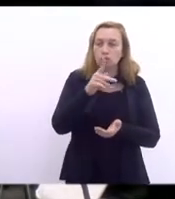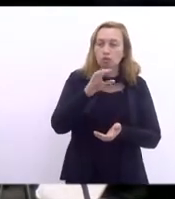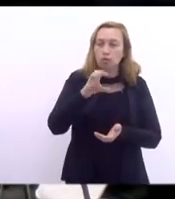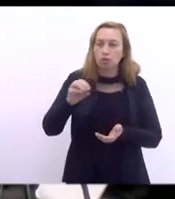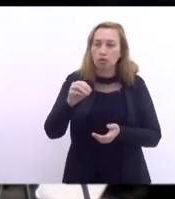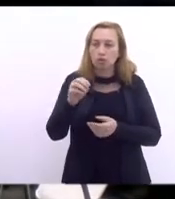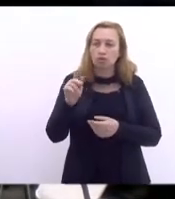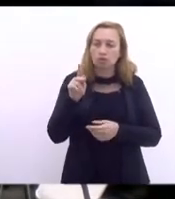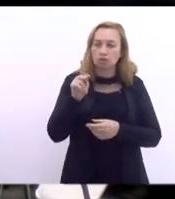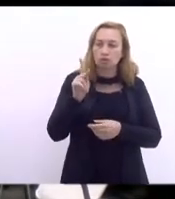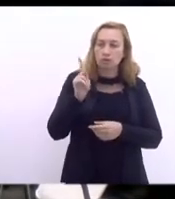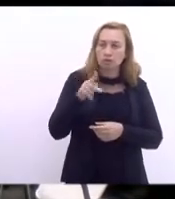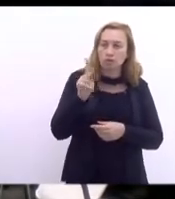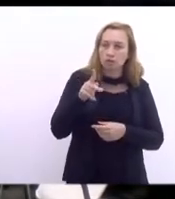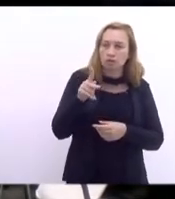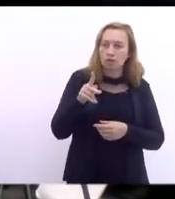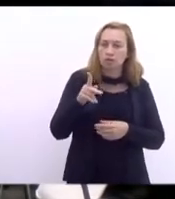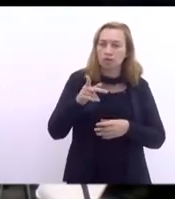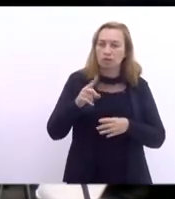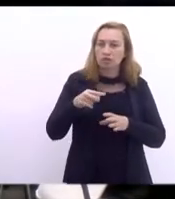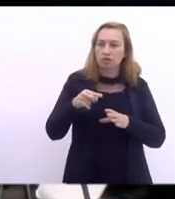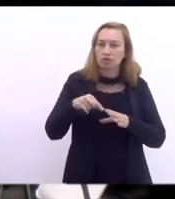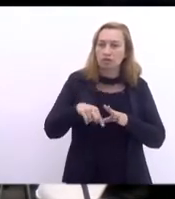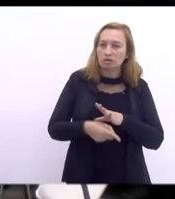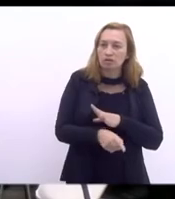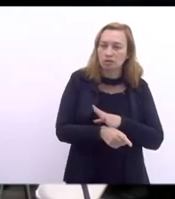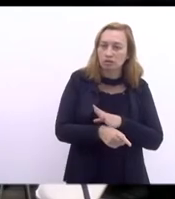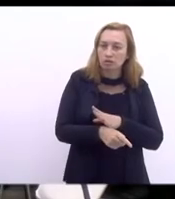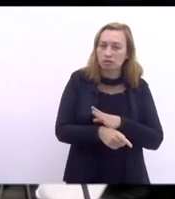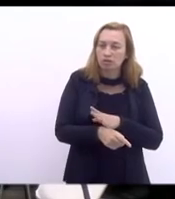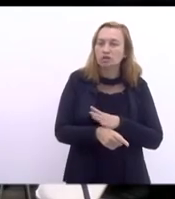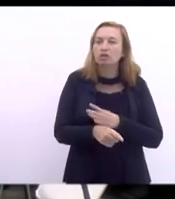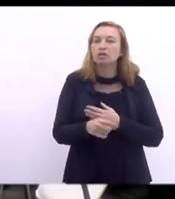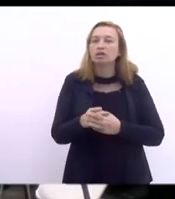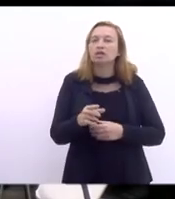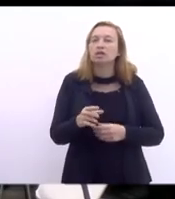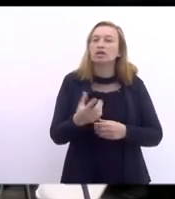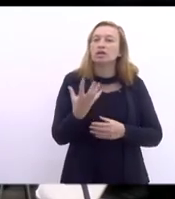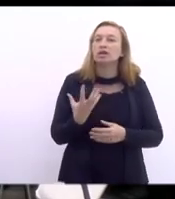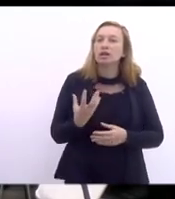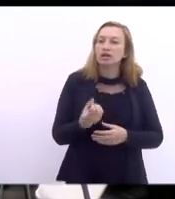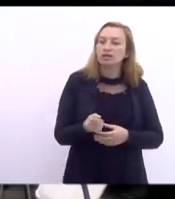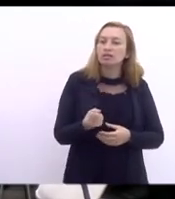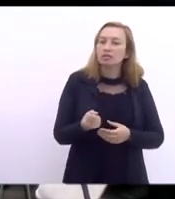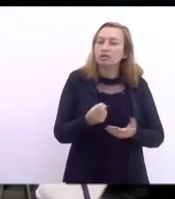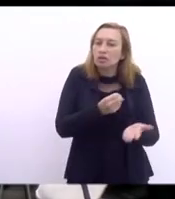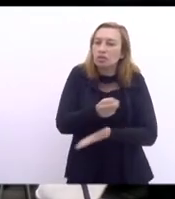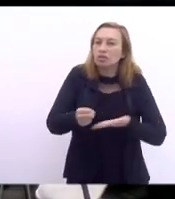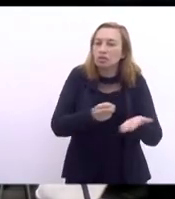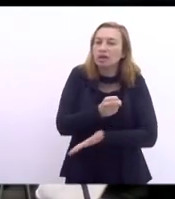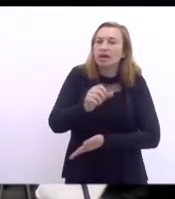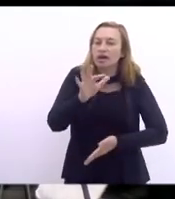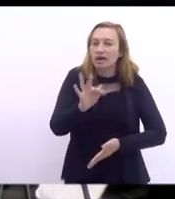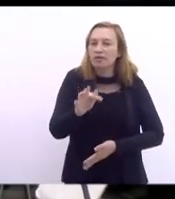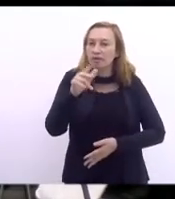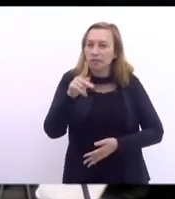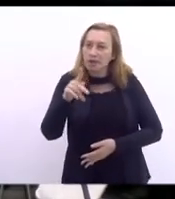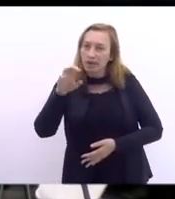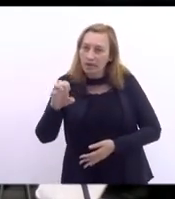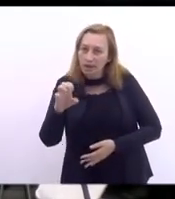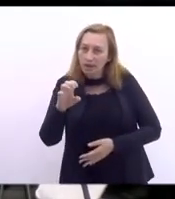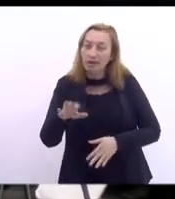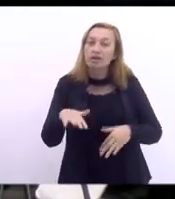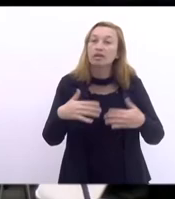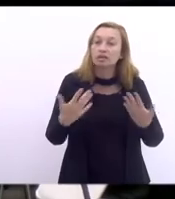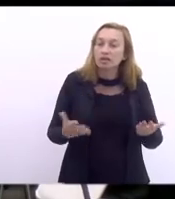afundado Esse é o credor ele via receberá Com base no spa tô